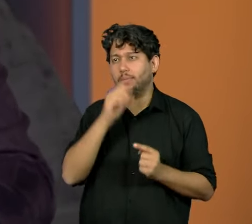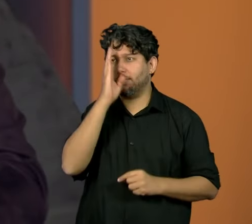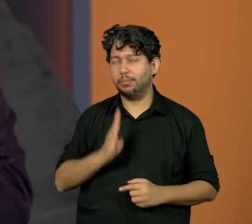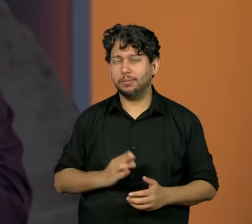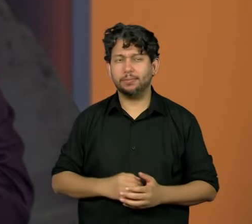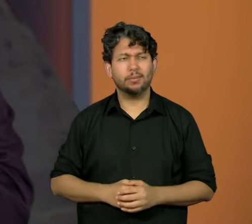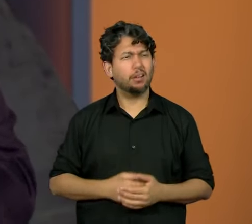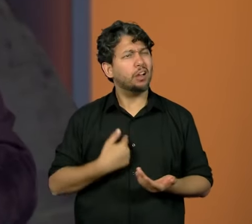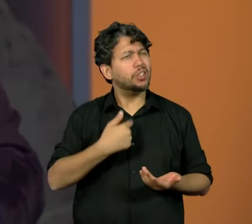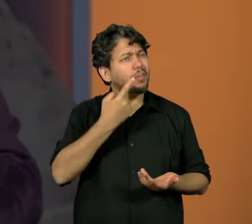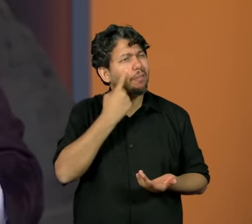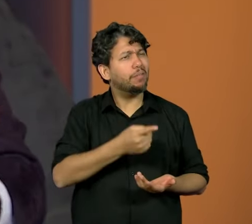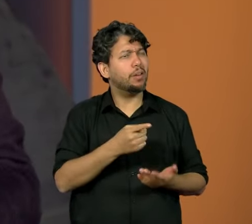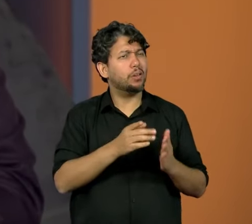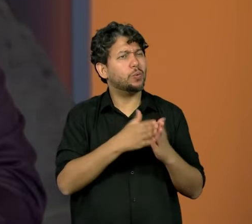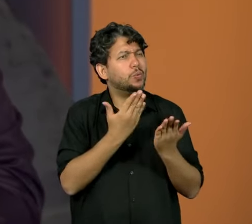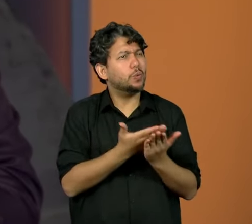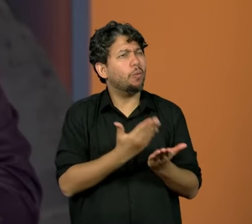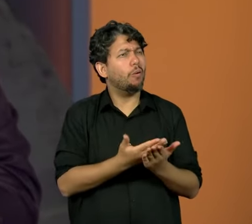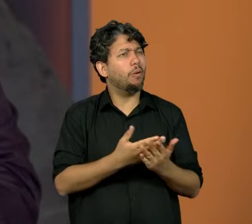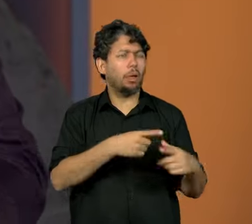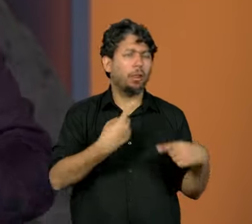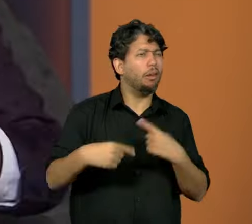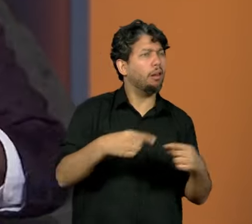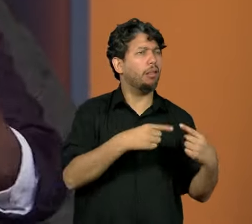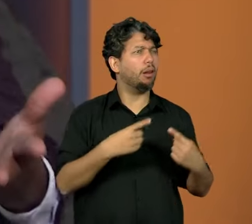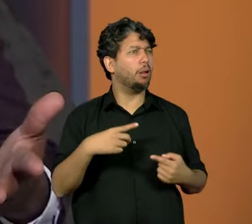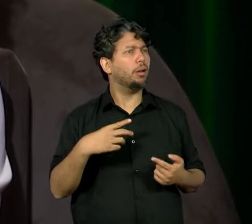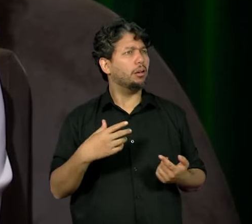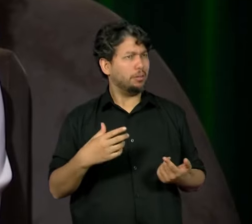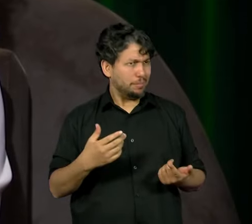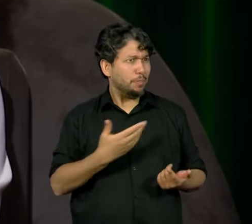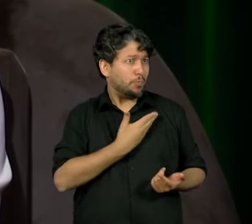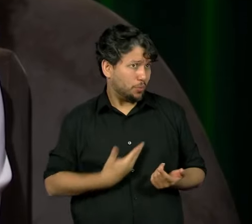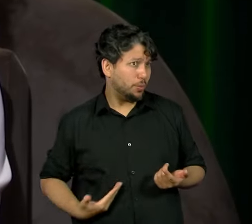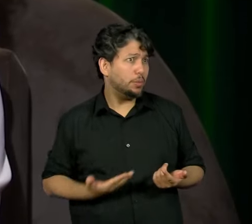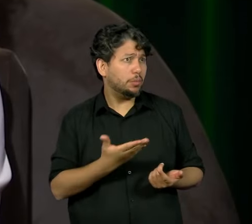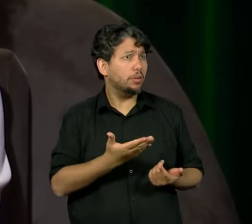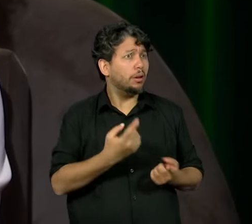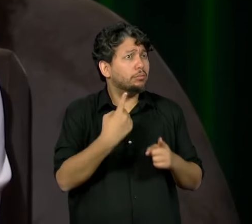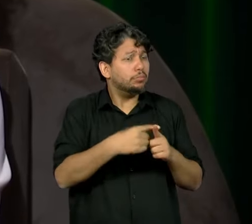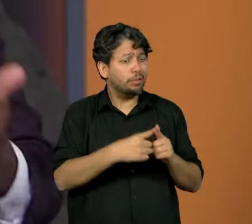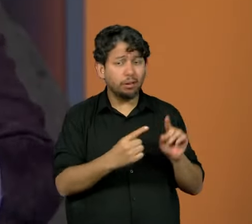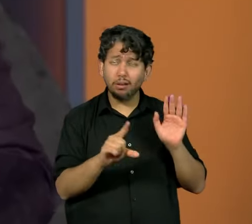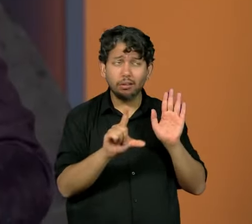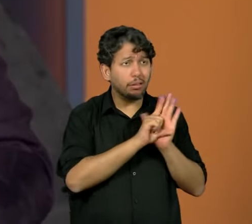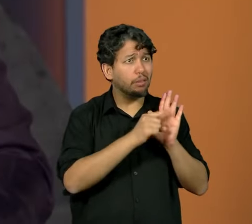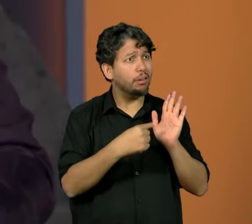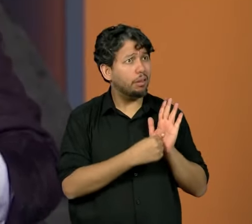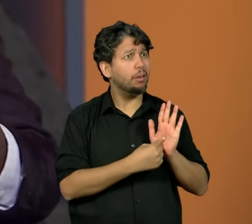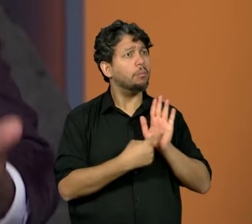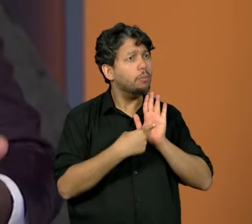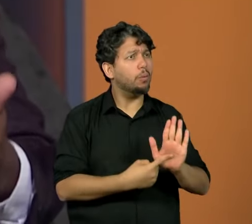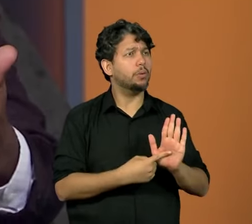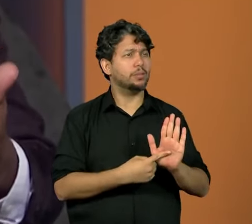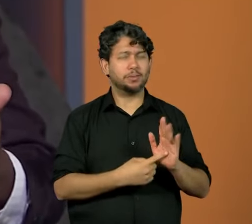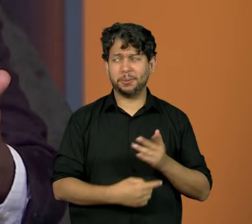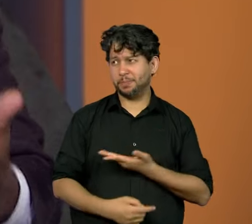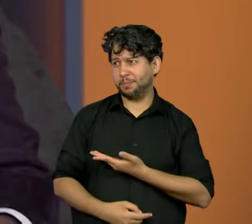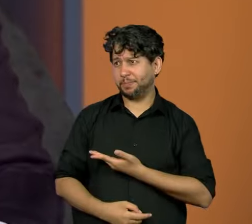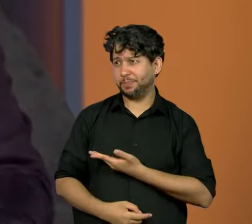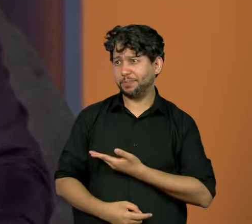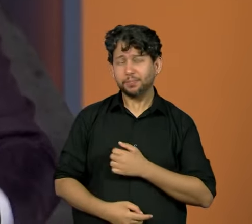embate, né, da escola, sobretudo pública, em, por exemplo, cumprir a lei da história do negro e a lei da